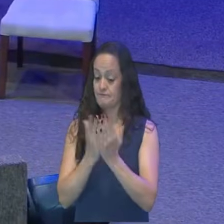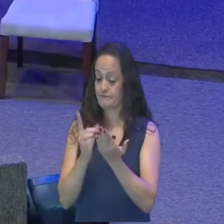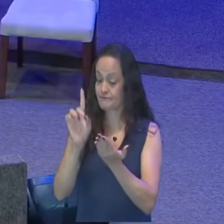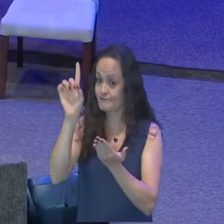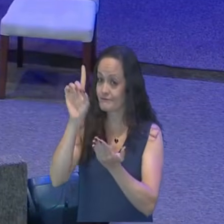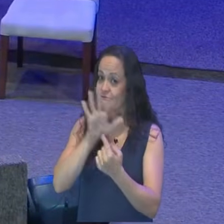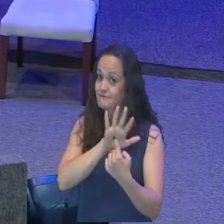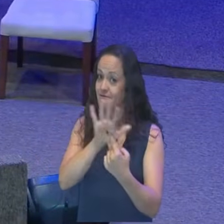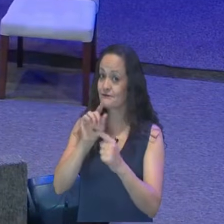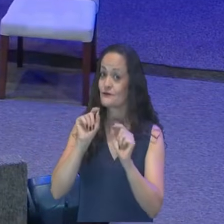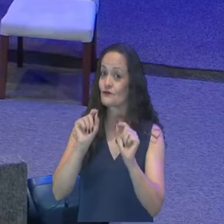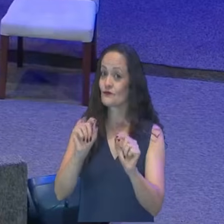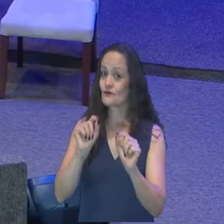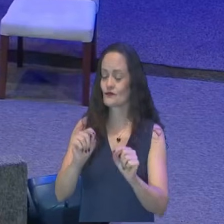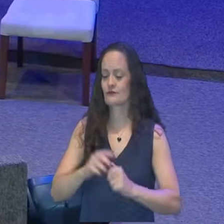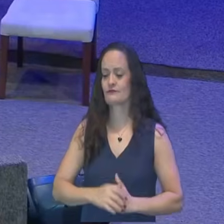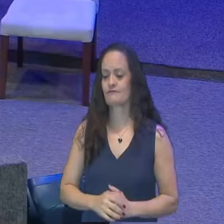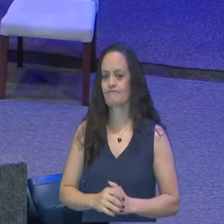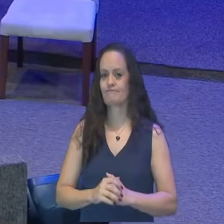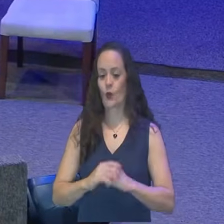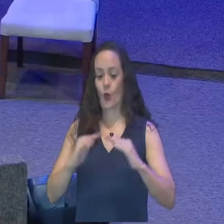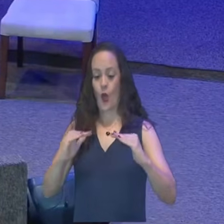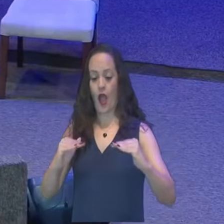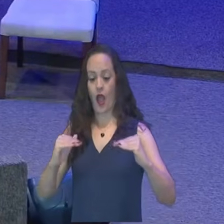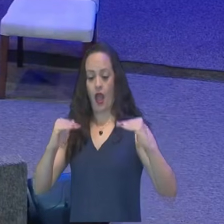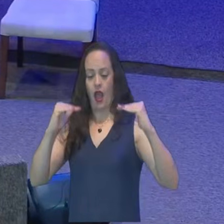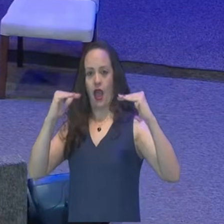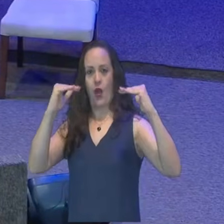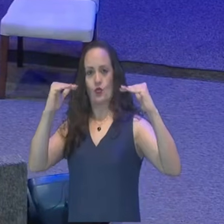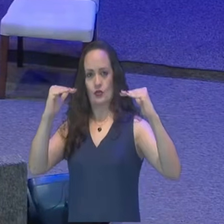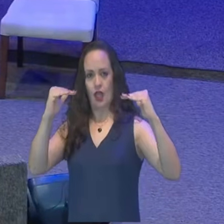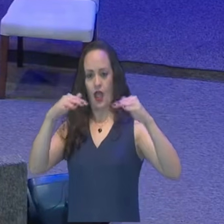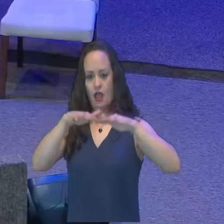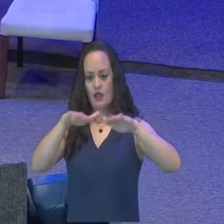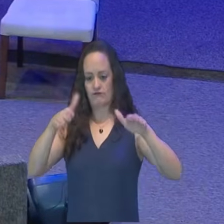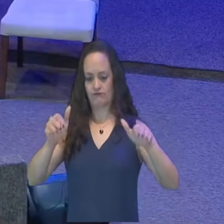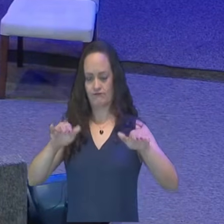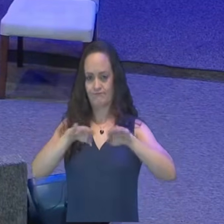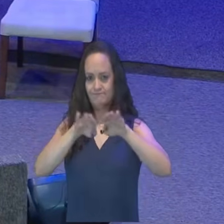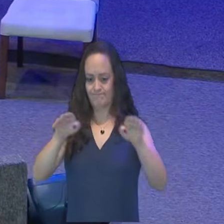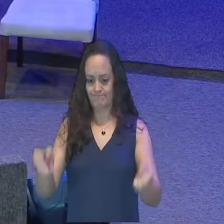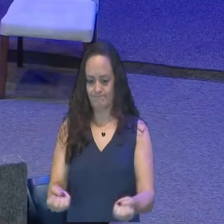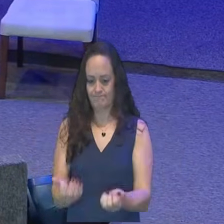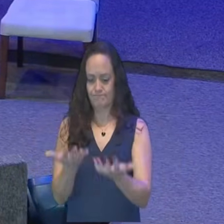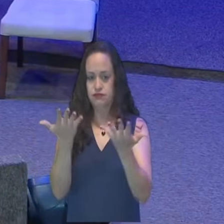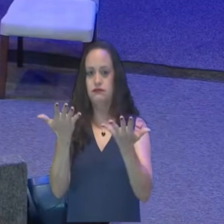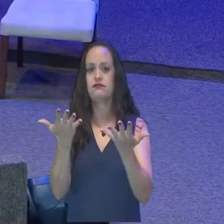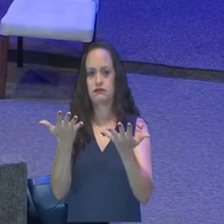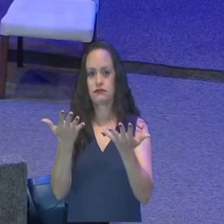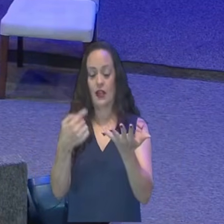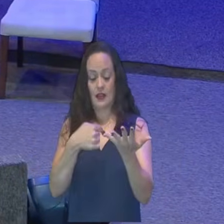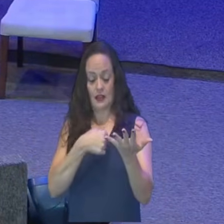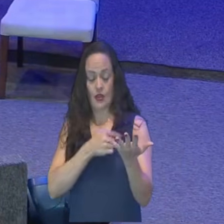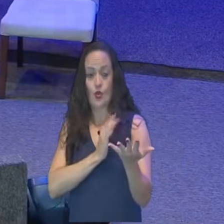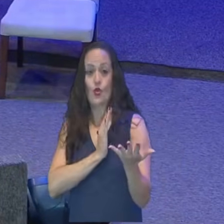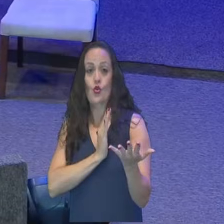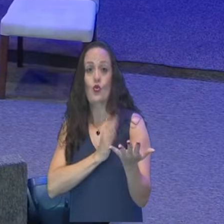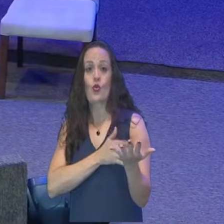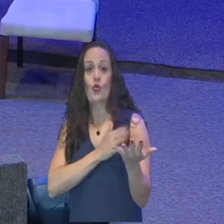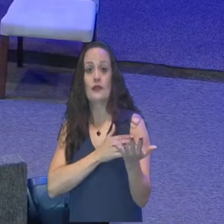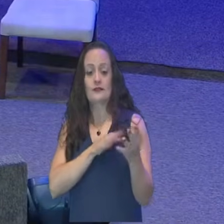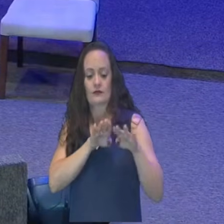revelam que o altar mais perigoso, ele é construído através do coração do